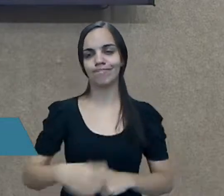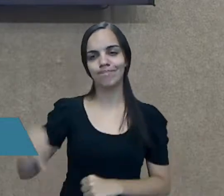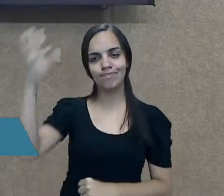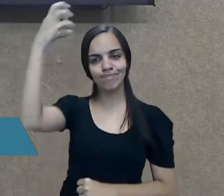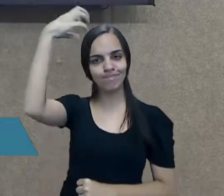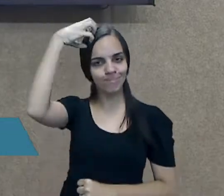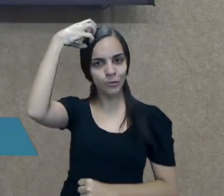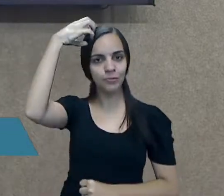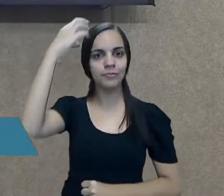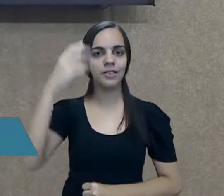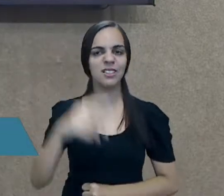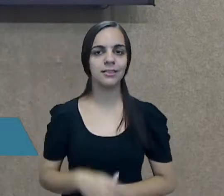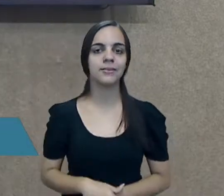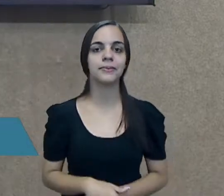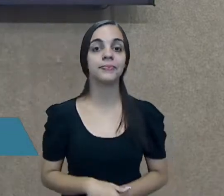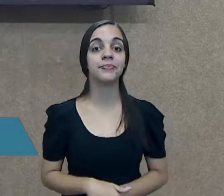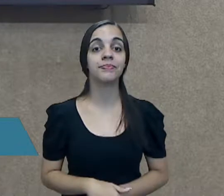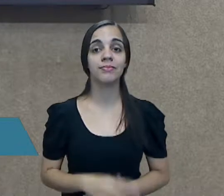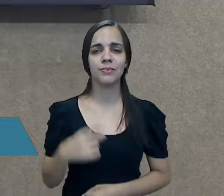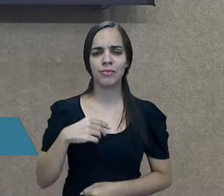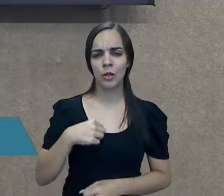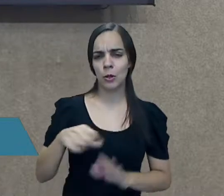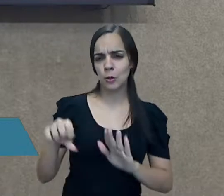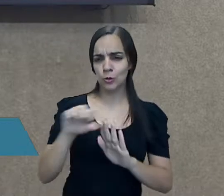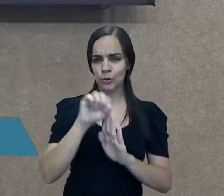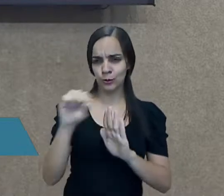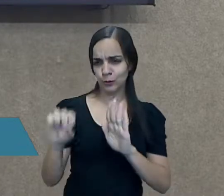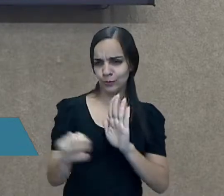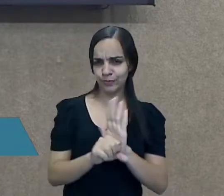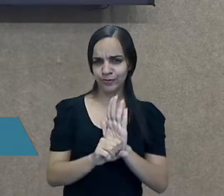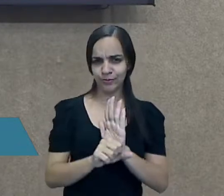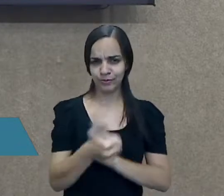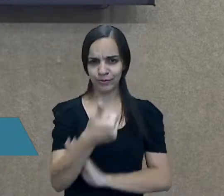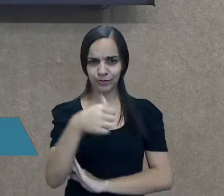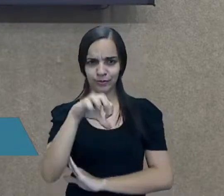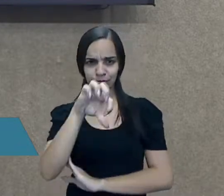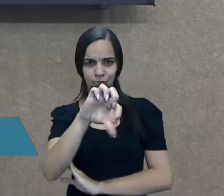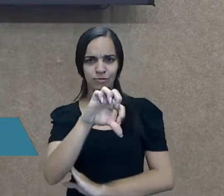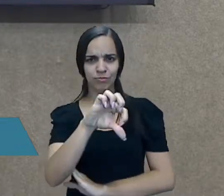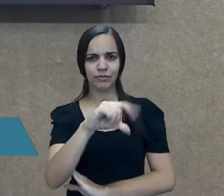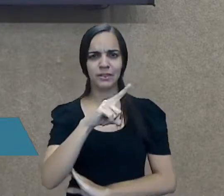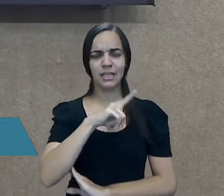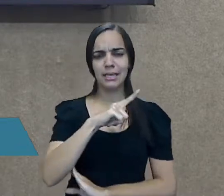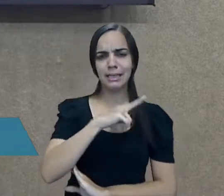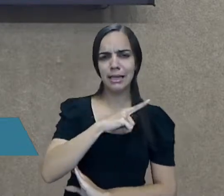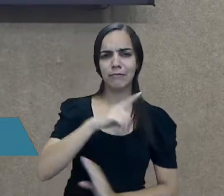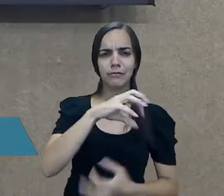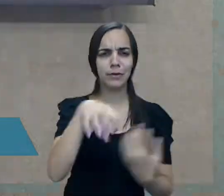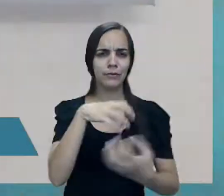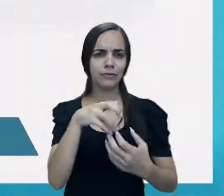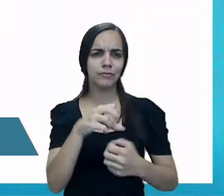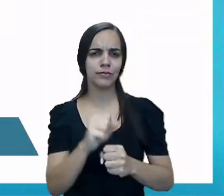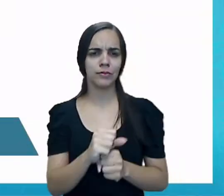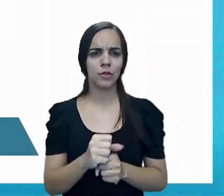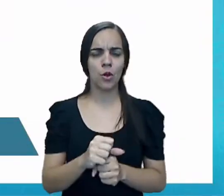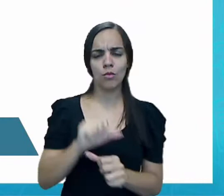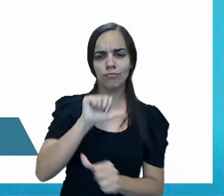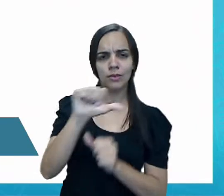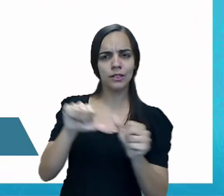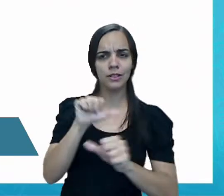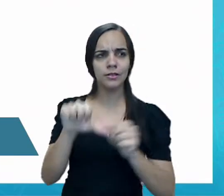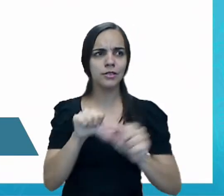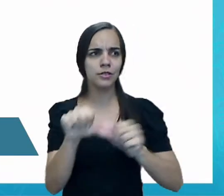Bom, o século XIX foi o século do desenvolvimento industrial, ou seja, o desenvolvimento